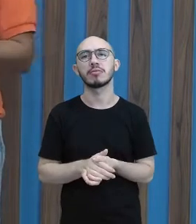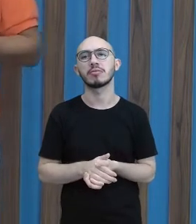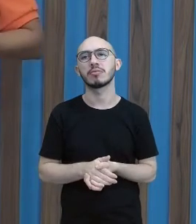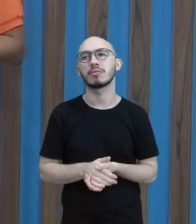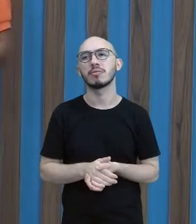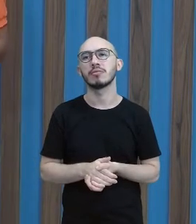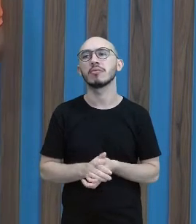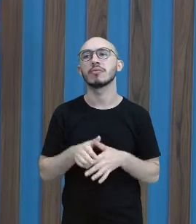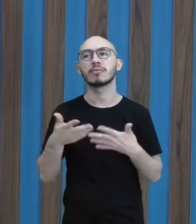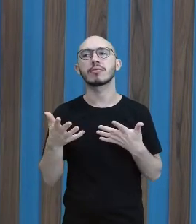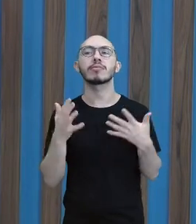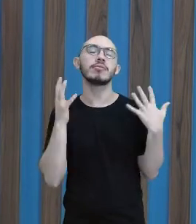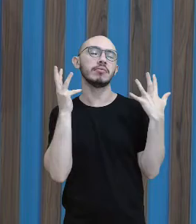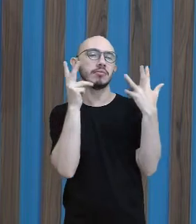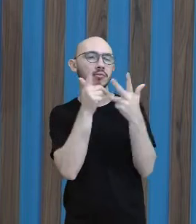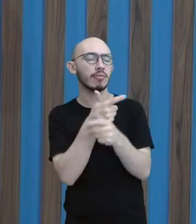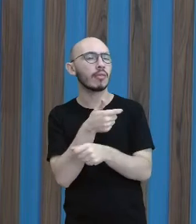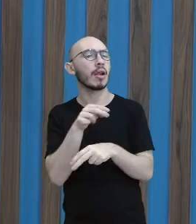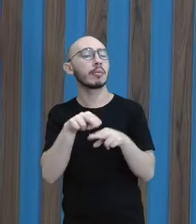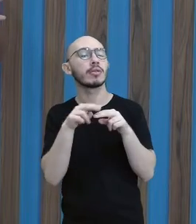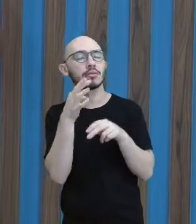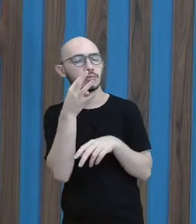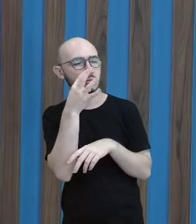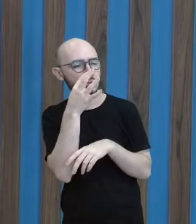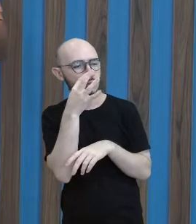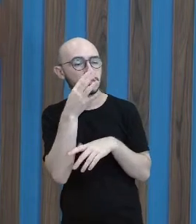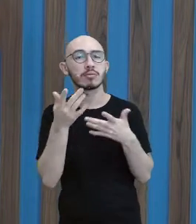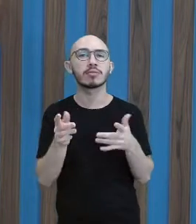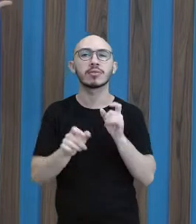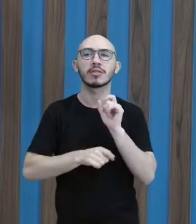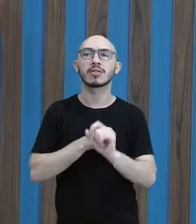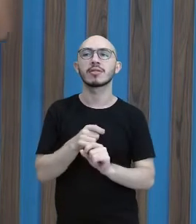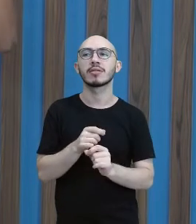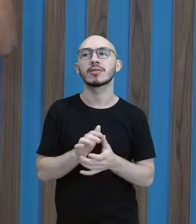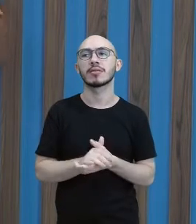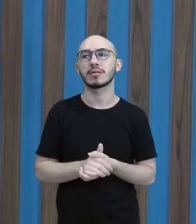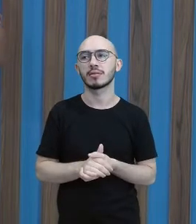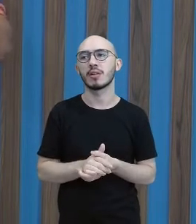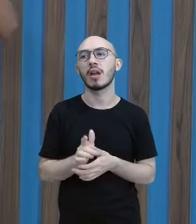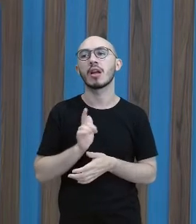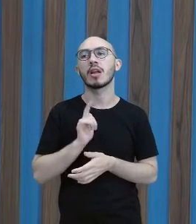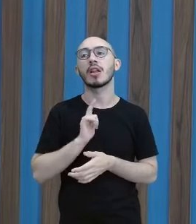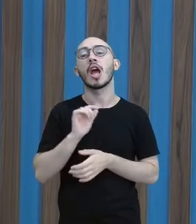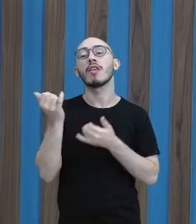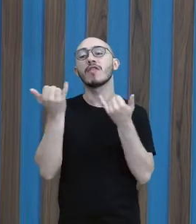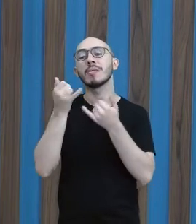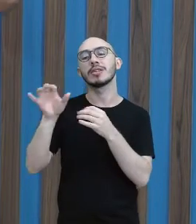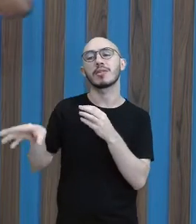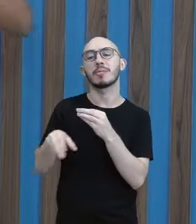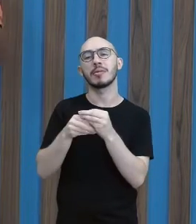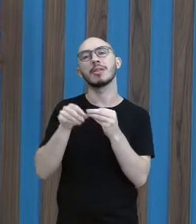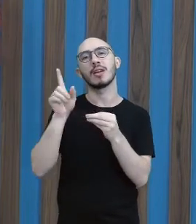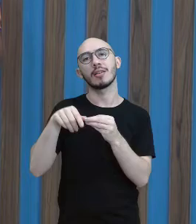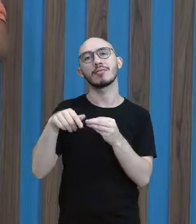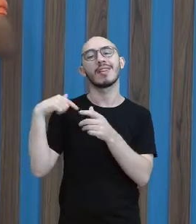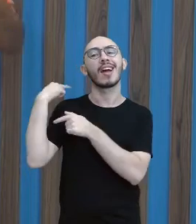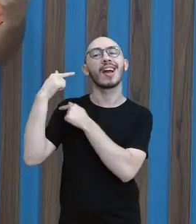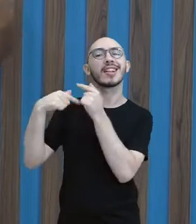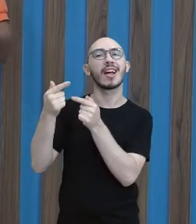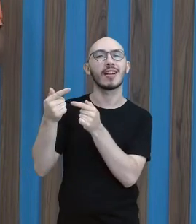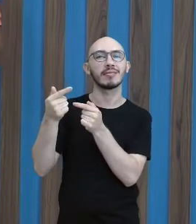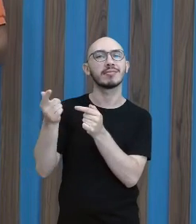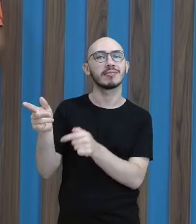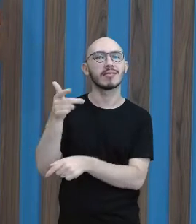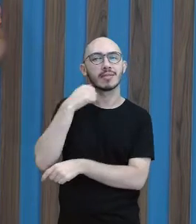beleza era motivo de admiração. Porque que herdara da mãe é uma informação acessória,